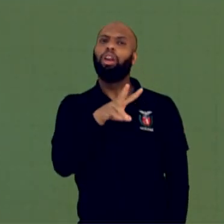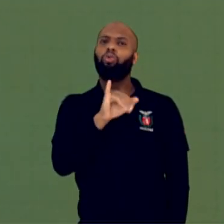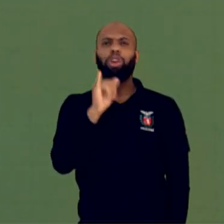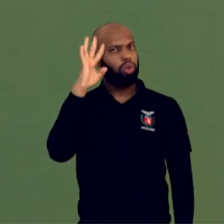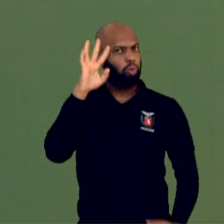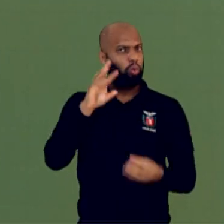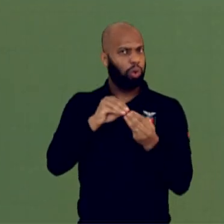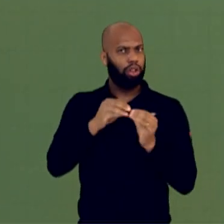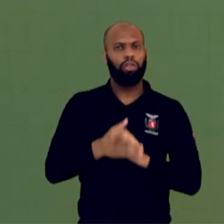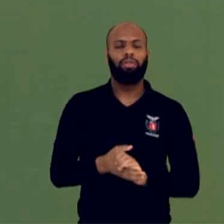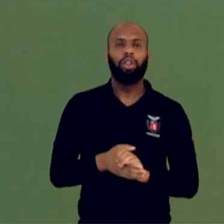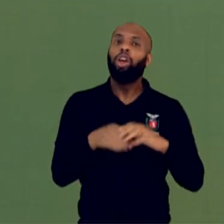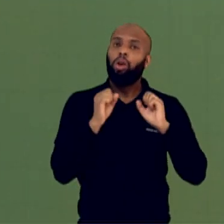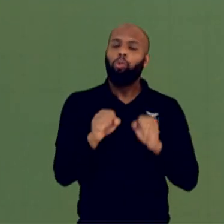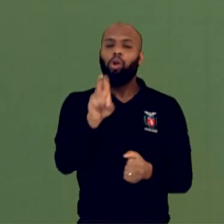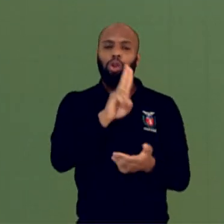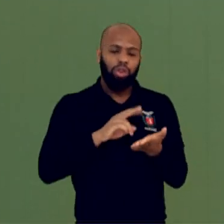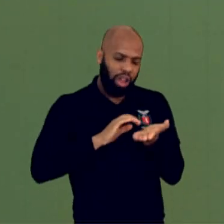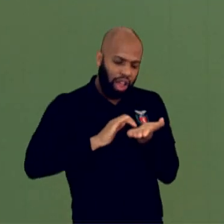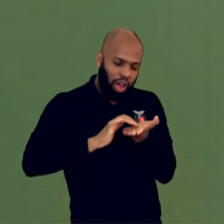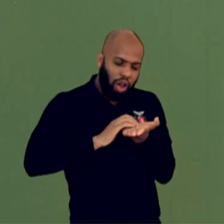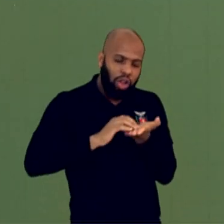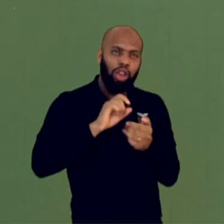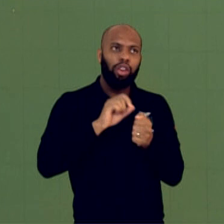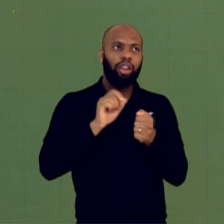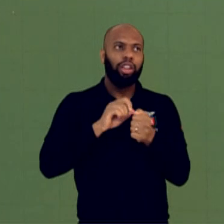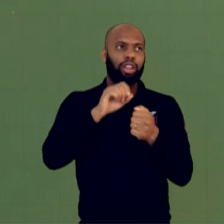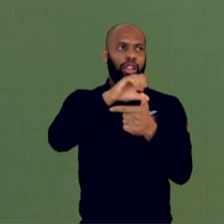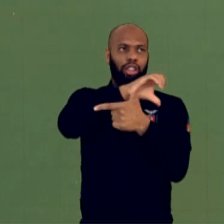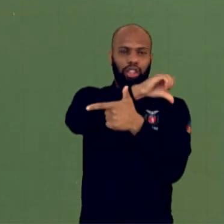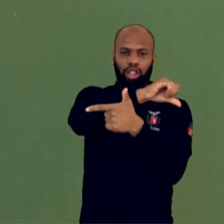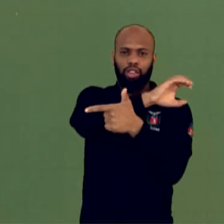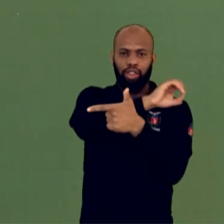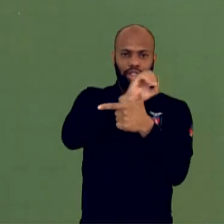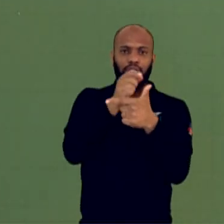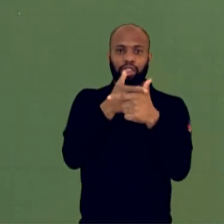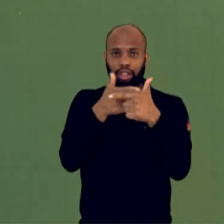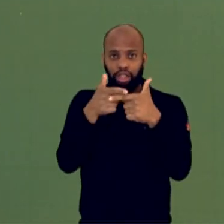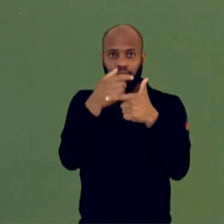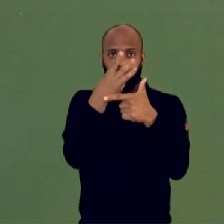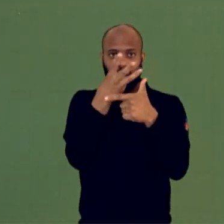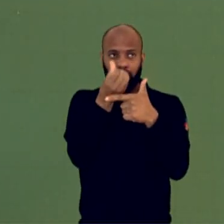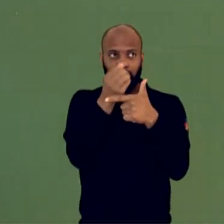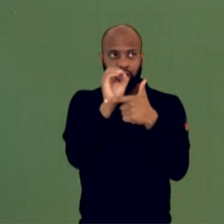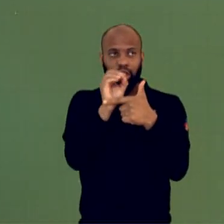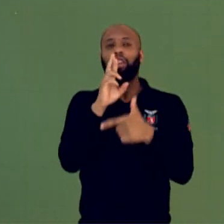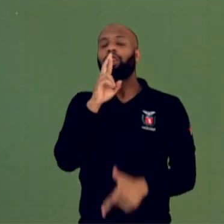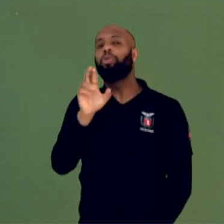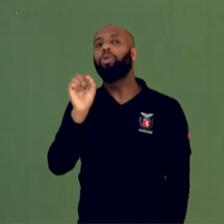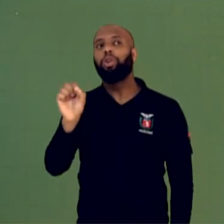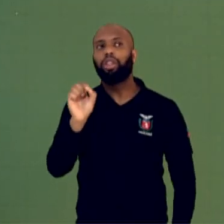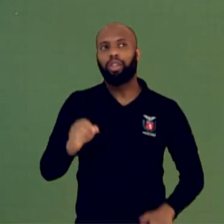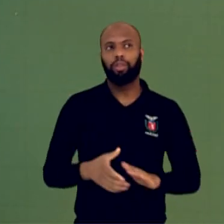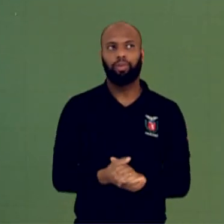Se eu usar a calculadora, por exemplo, fazer 900 por 360, vai dar